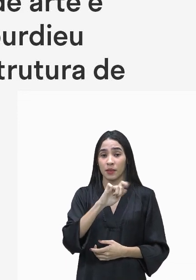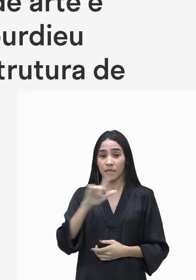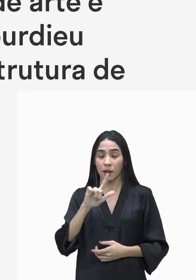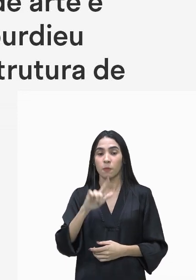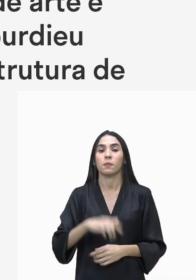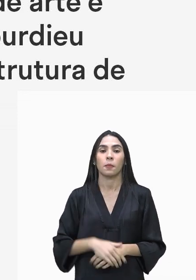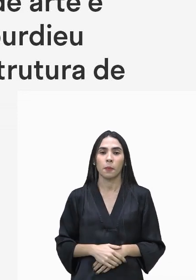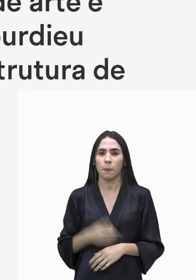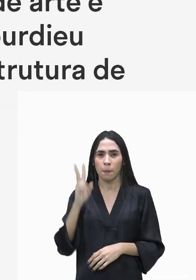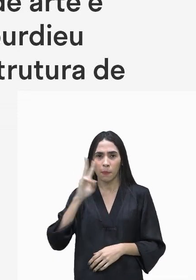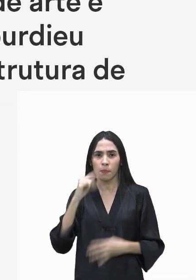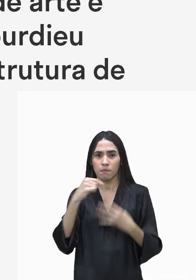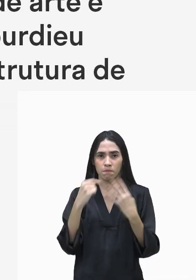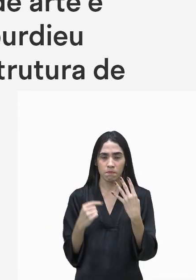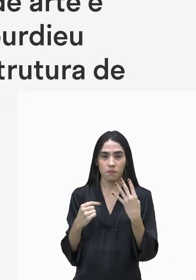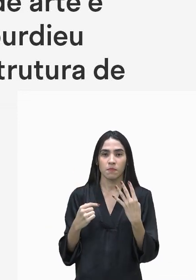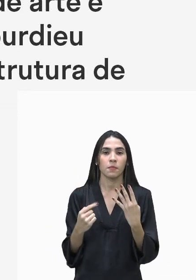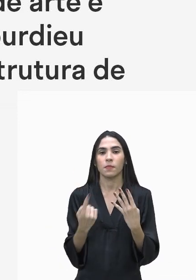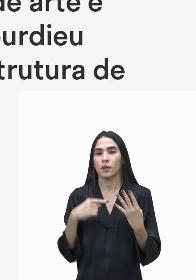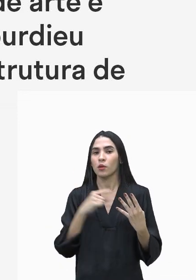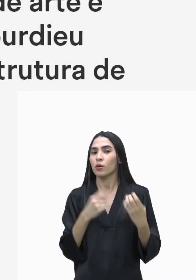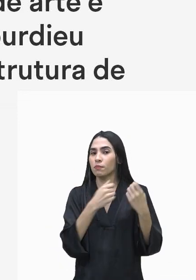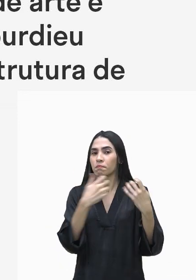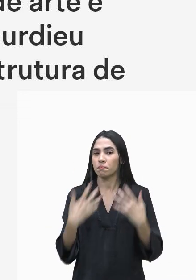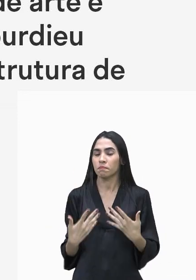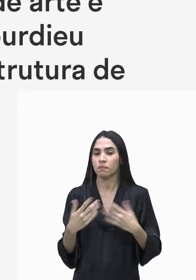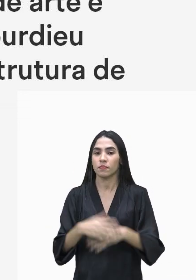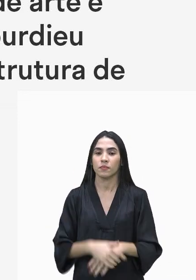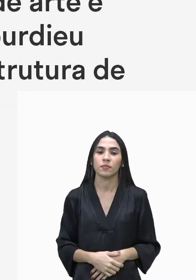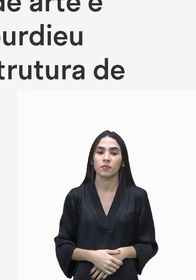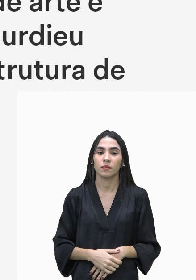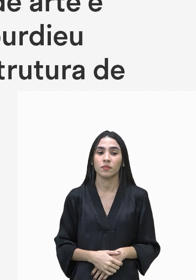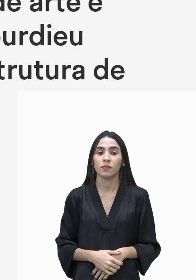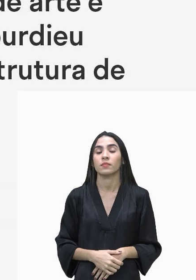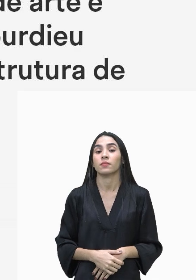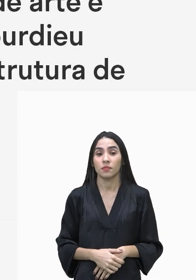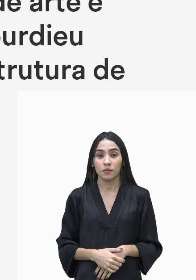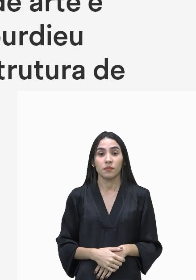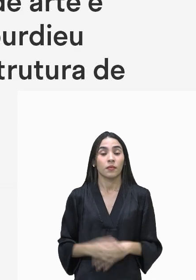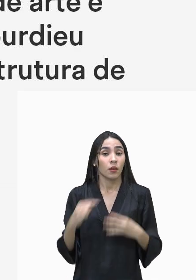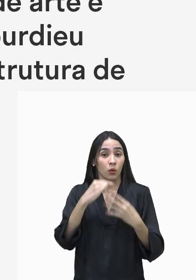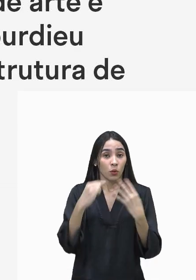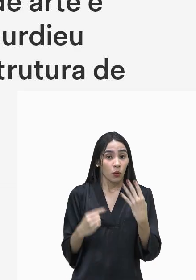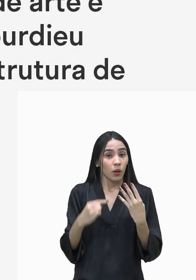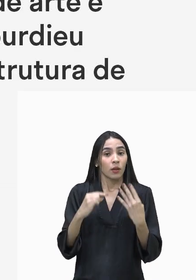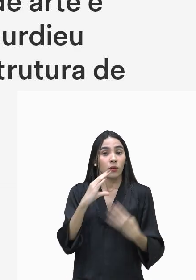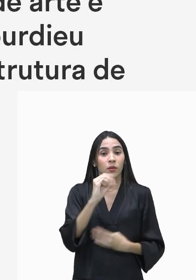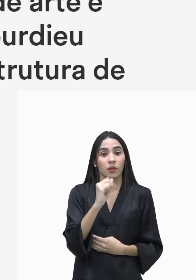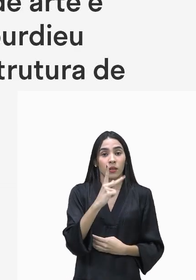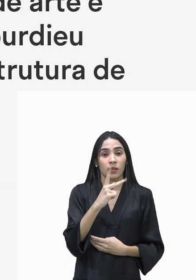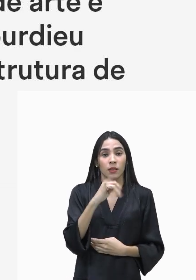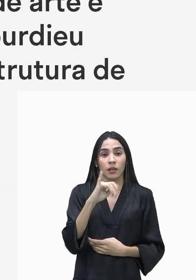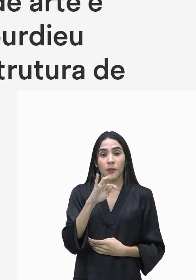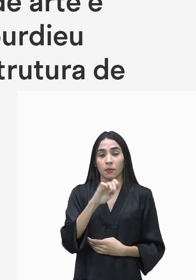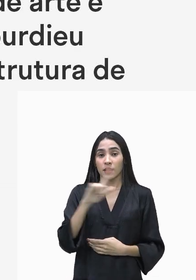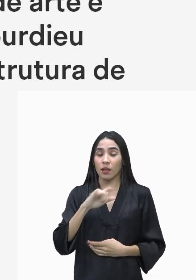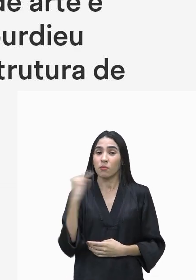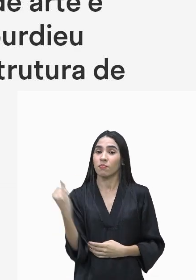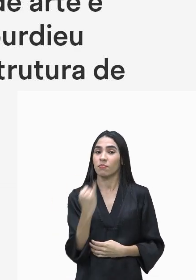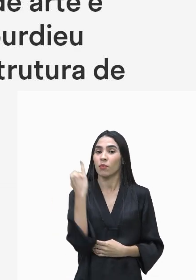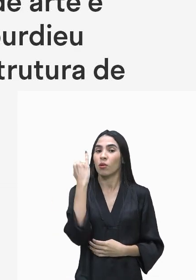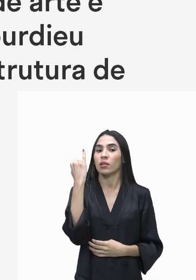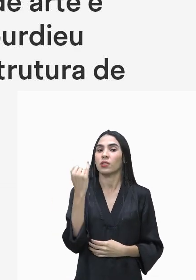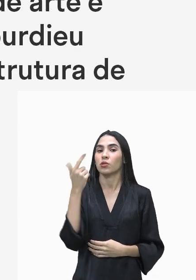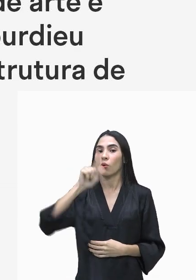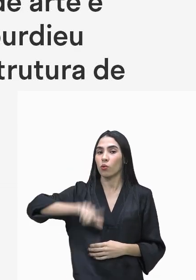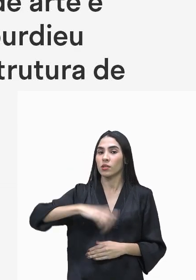capital, daqueles 4 tipos que nós citamos em Bourdieu? Esse capital ele vai ser importante para a